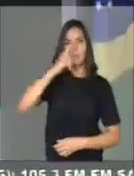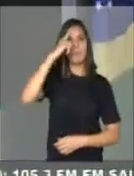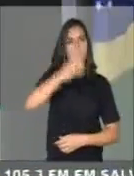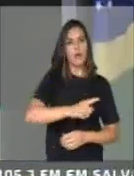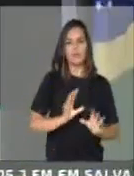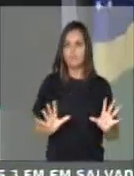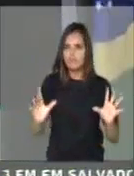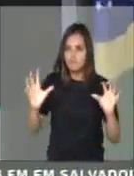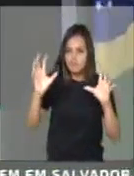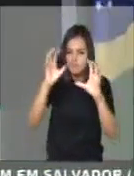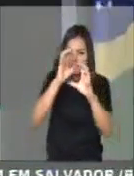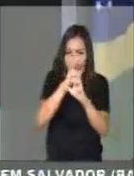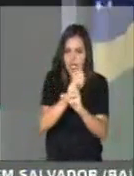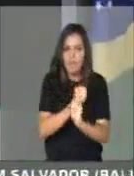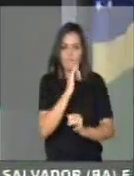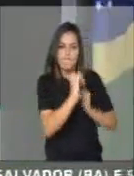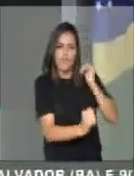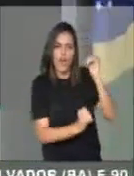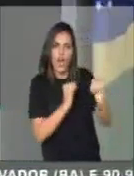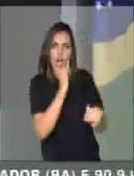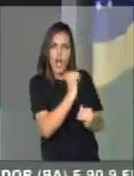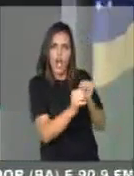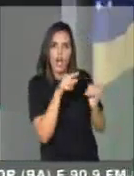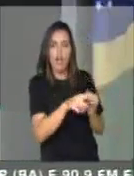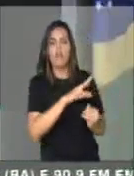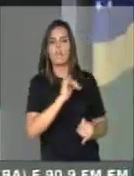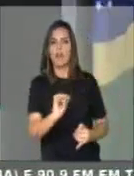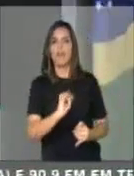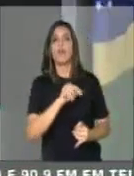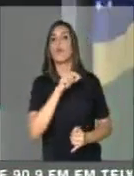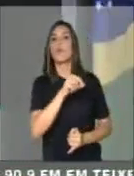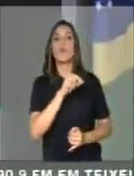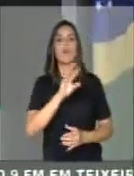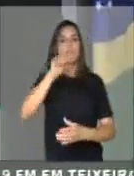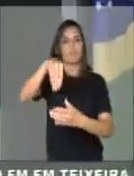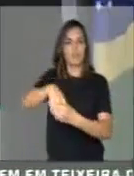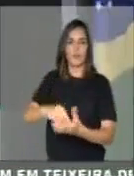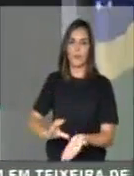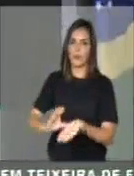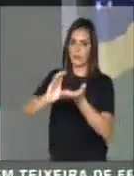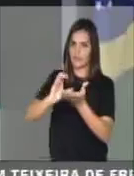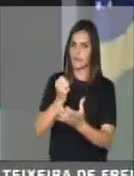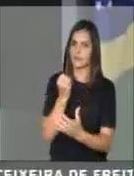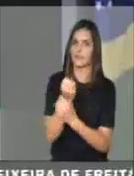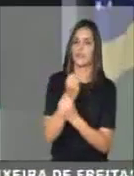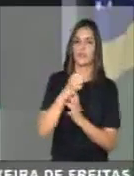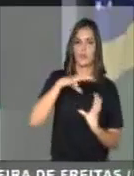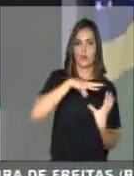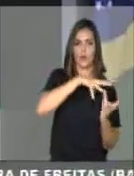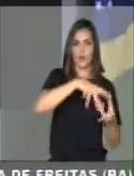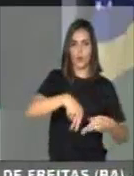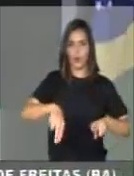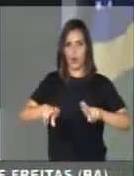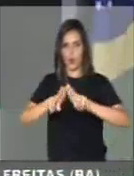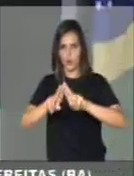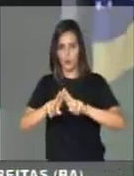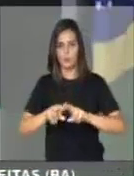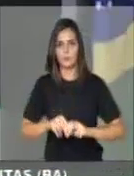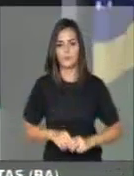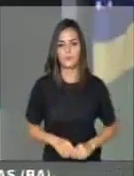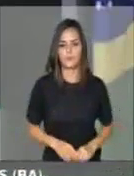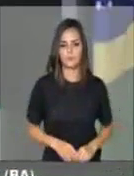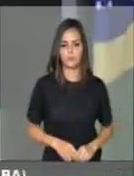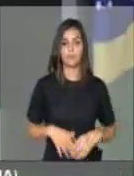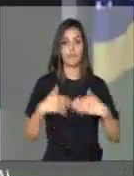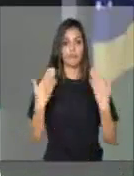reunião dessas informações para efeitos de encaminhamento ao Conselho de Segurança das Nações